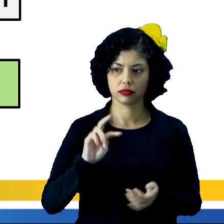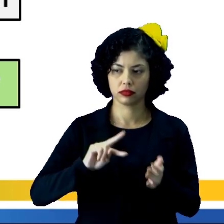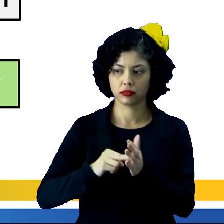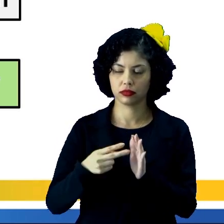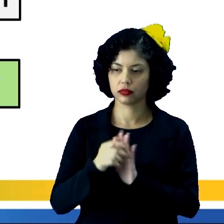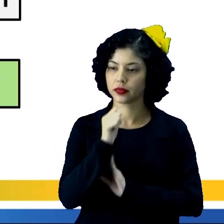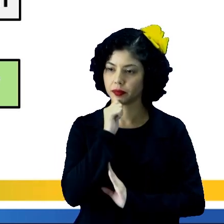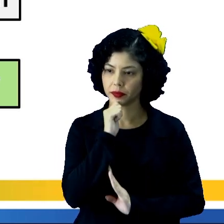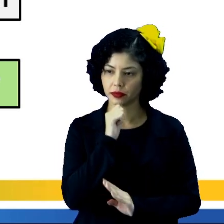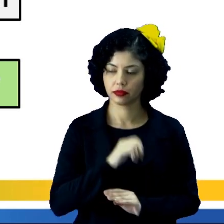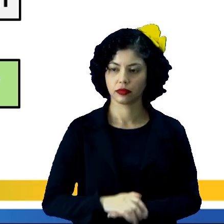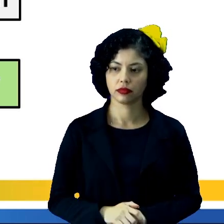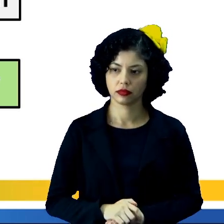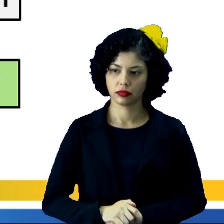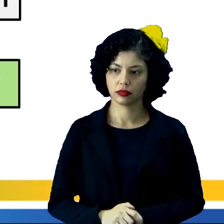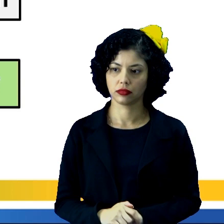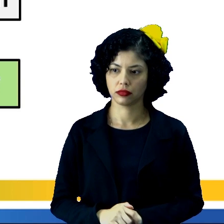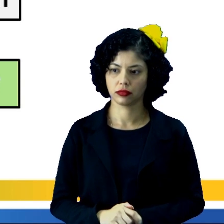significa ainda.